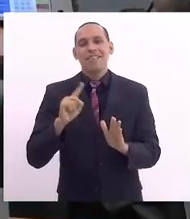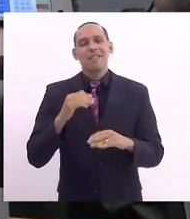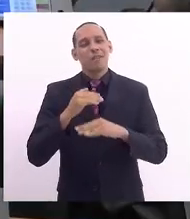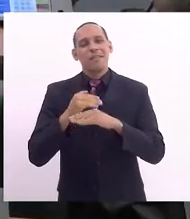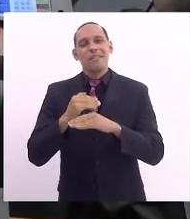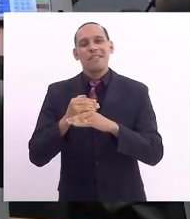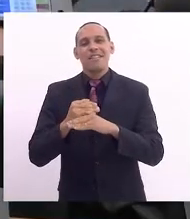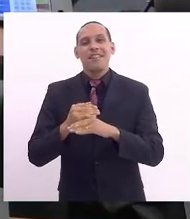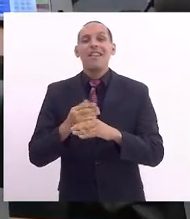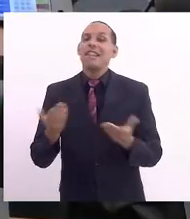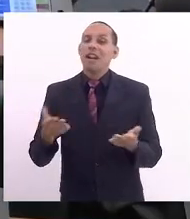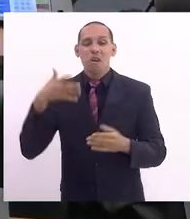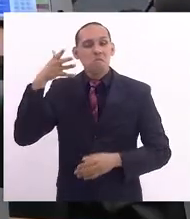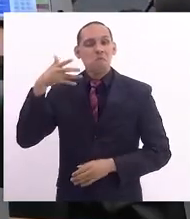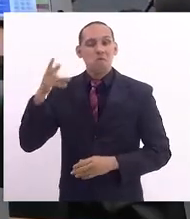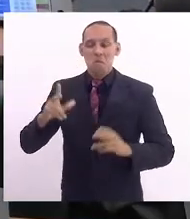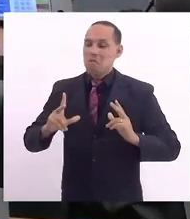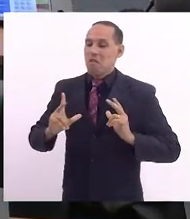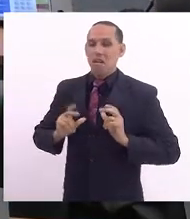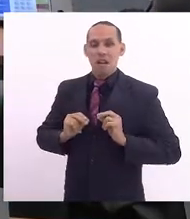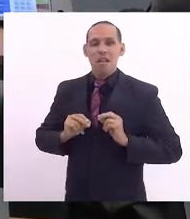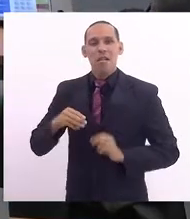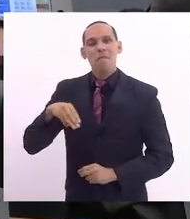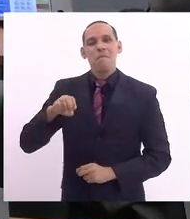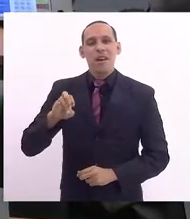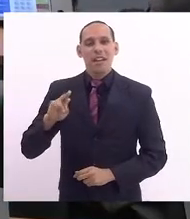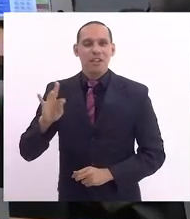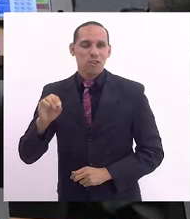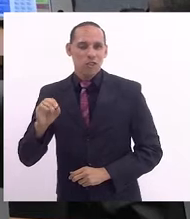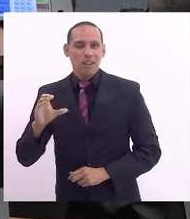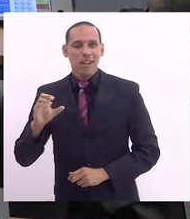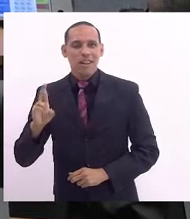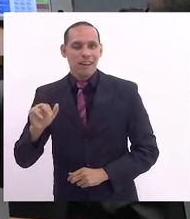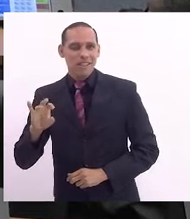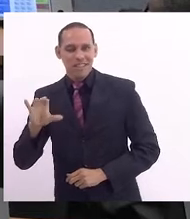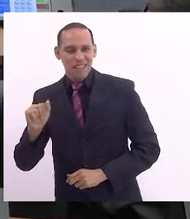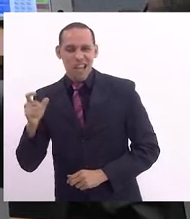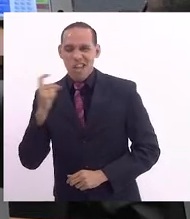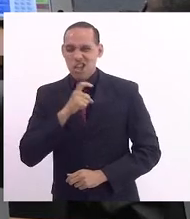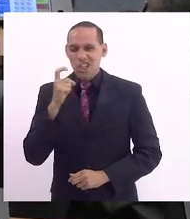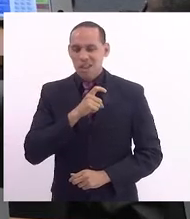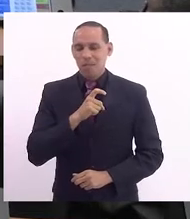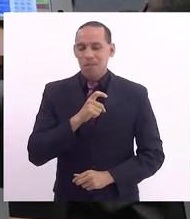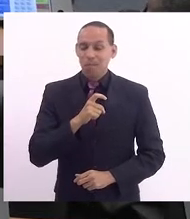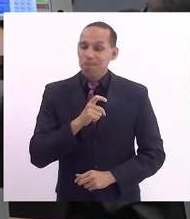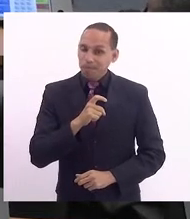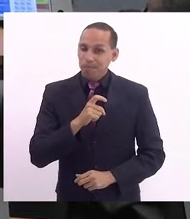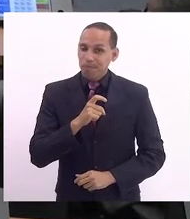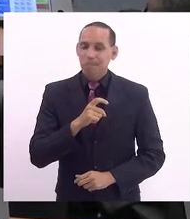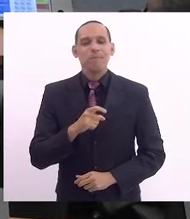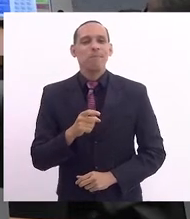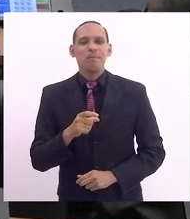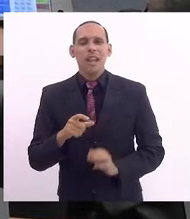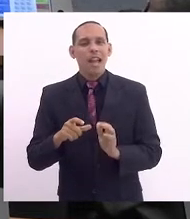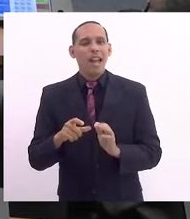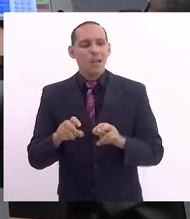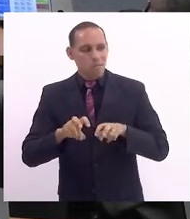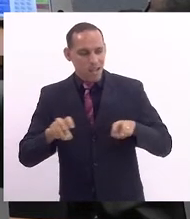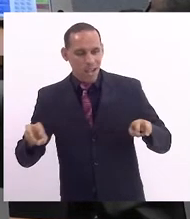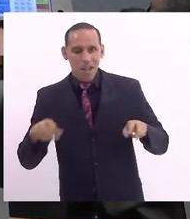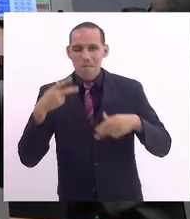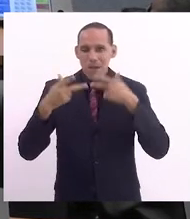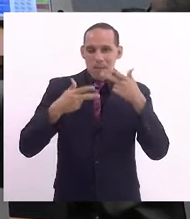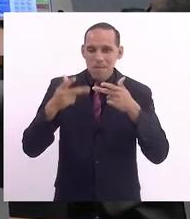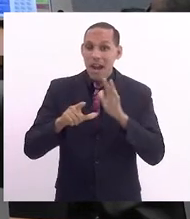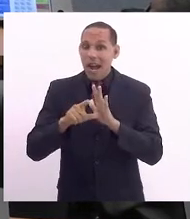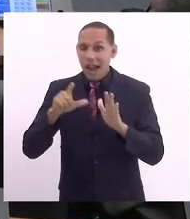da meritocracia é uma falácia. É, antes de passar aqui a palavra para a mesa, eu queria